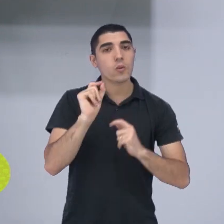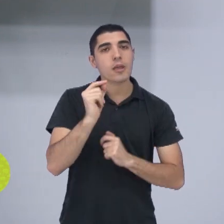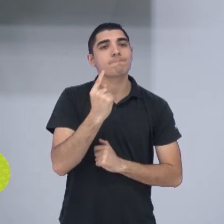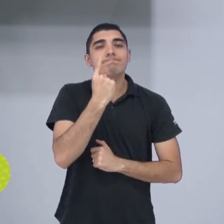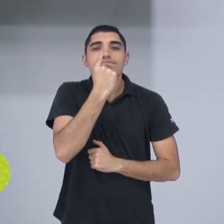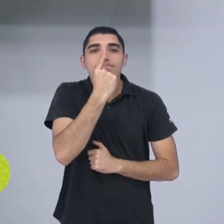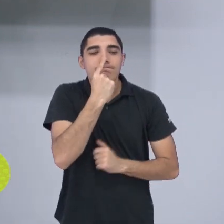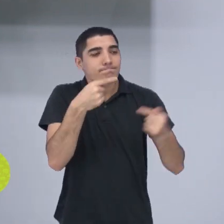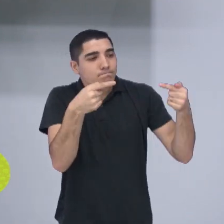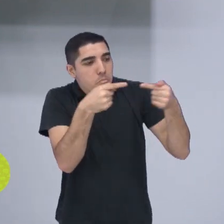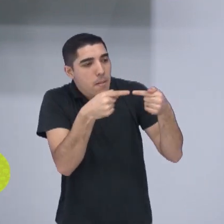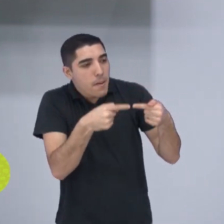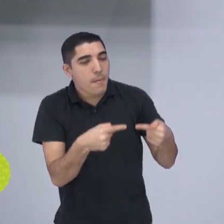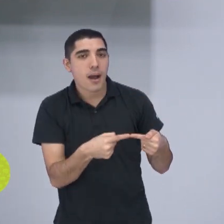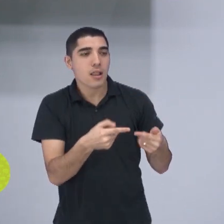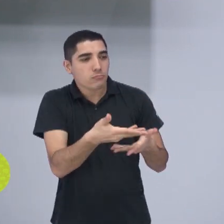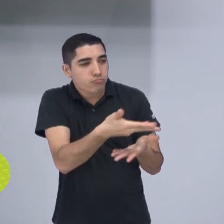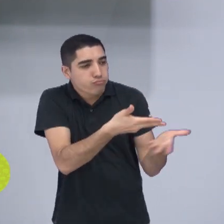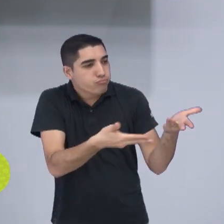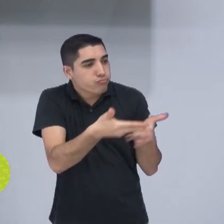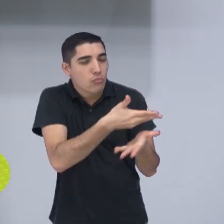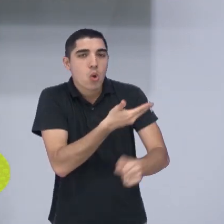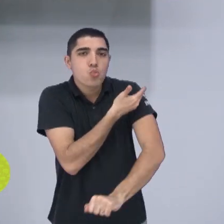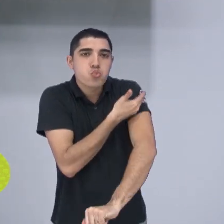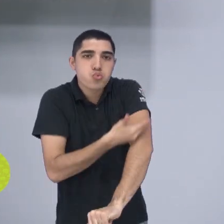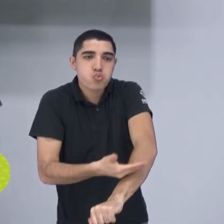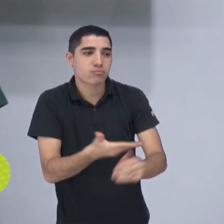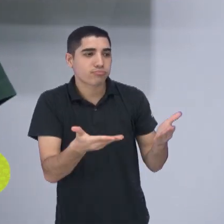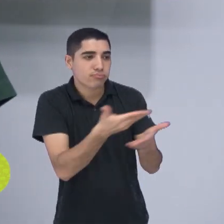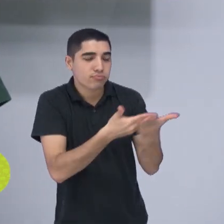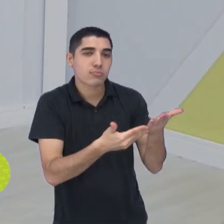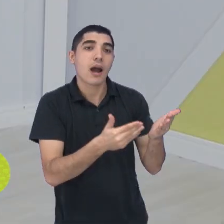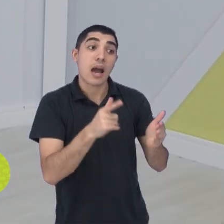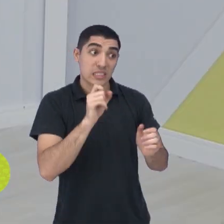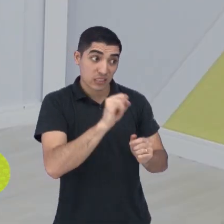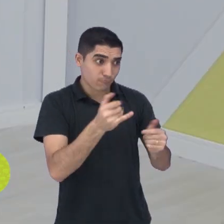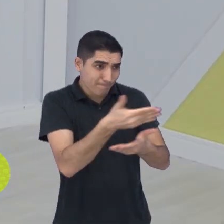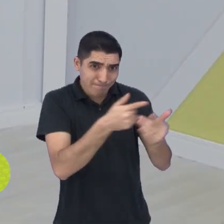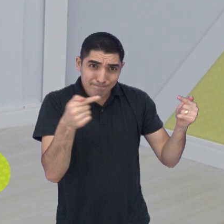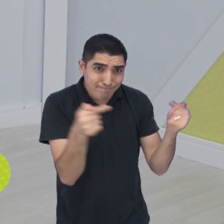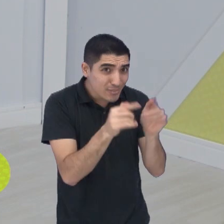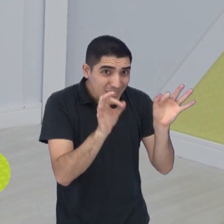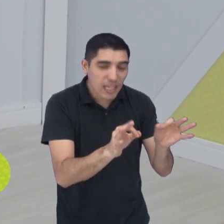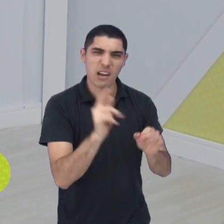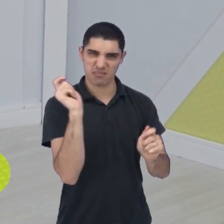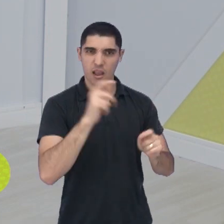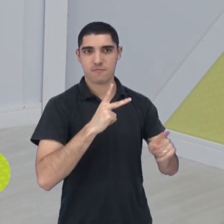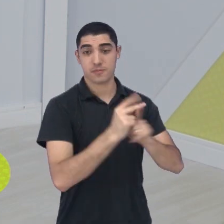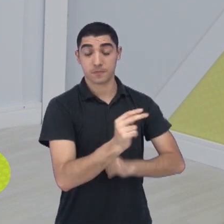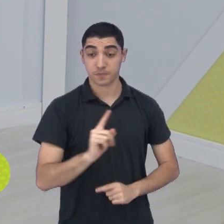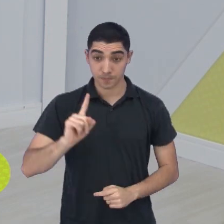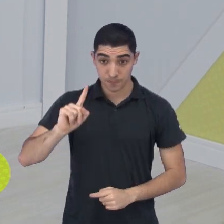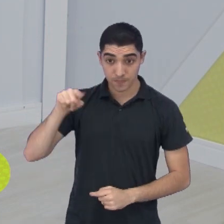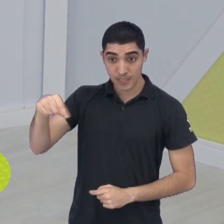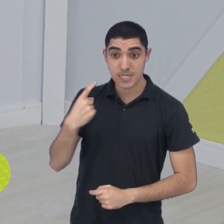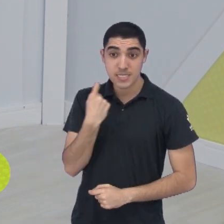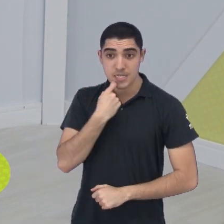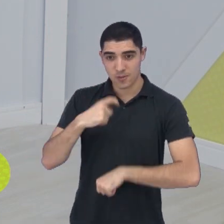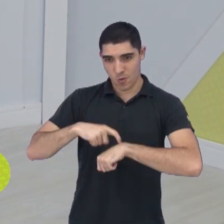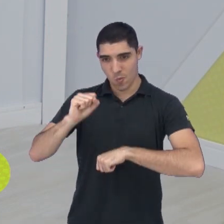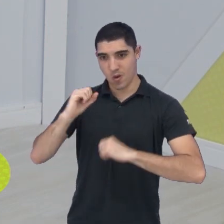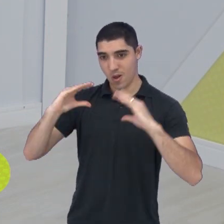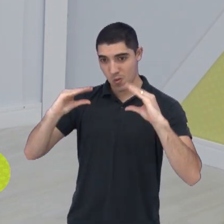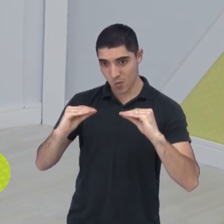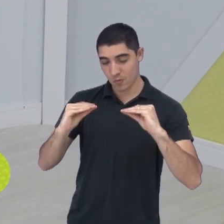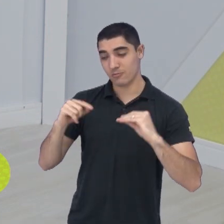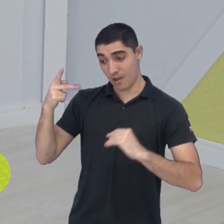poucos o time do São José vai entrosando, é o detalhe que falta para essa vitória vir. Portanto, sexta-feira que vem, 20 horas, ginásio do Teatrão, São